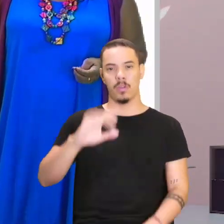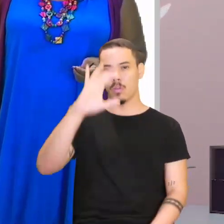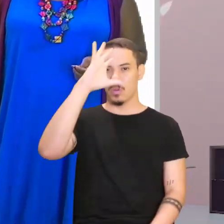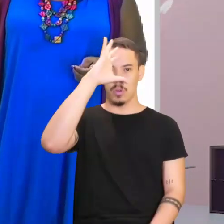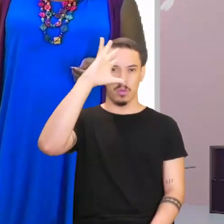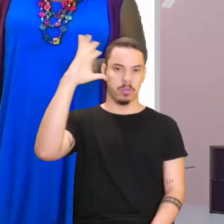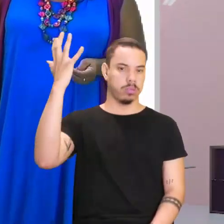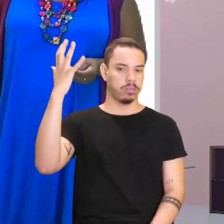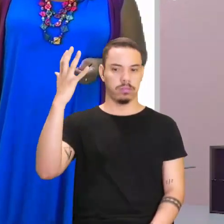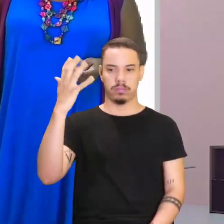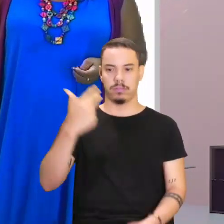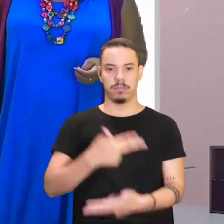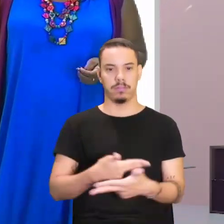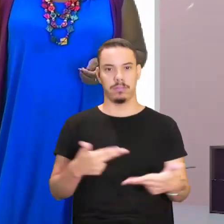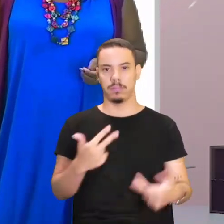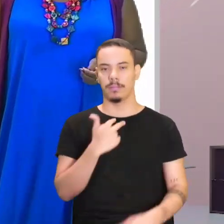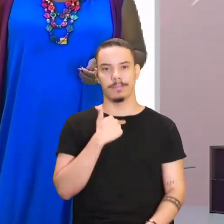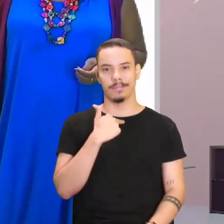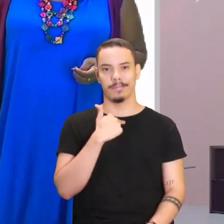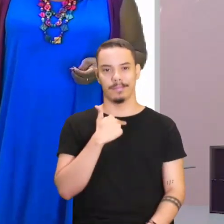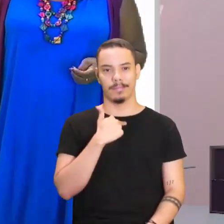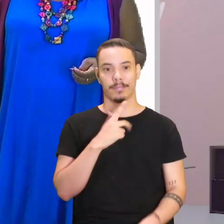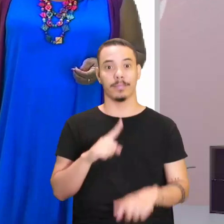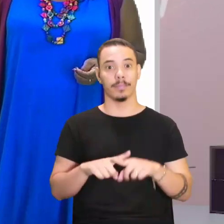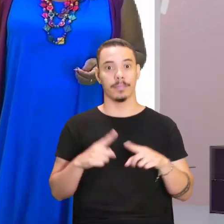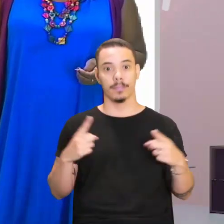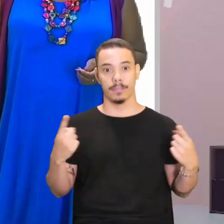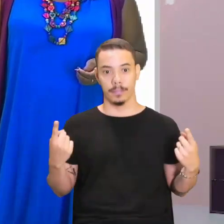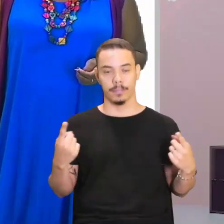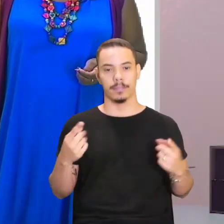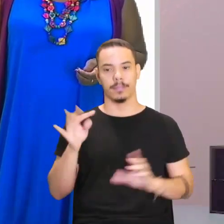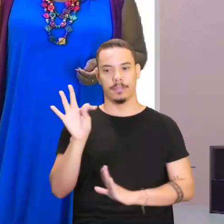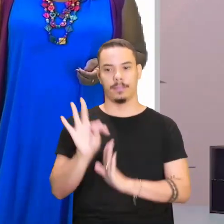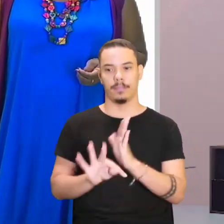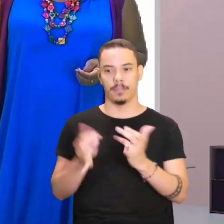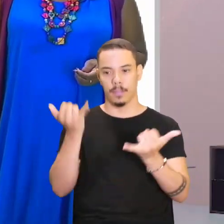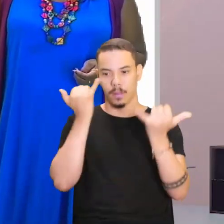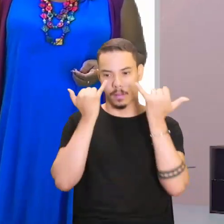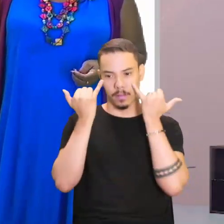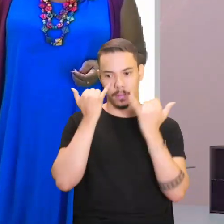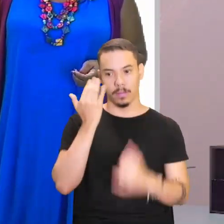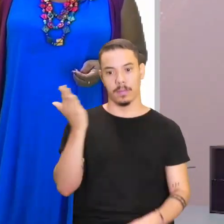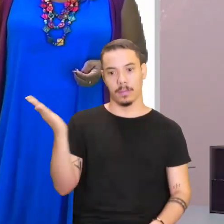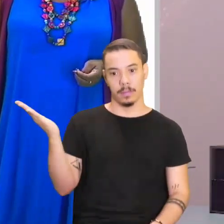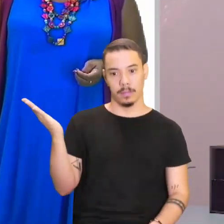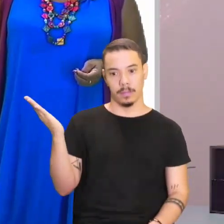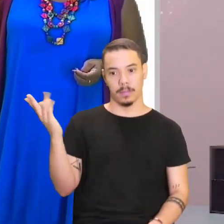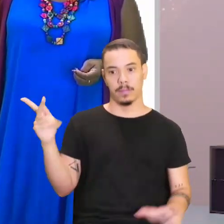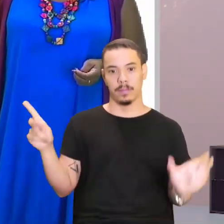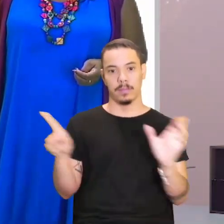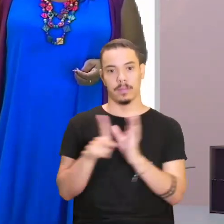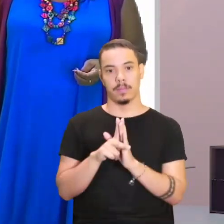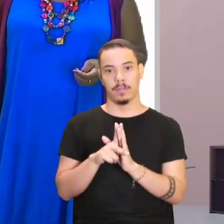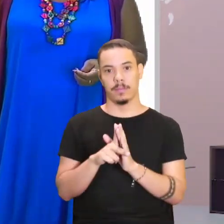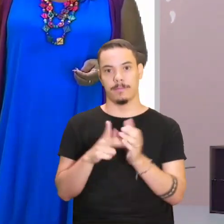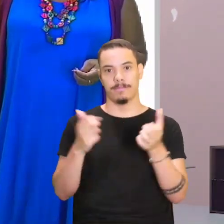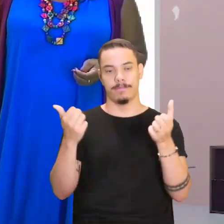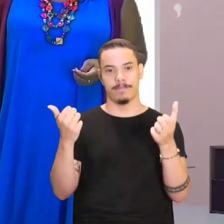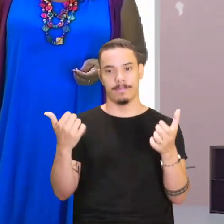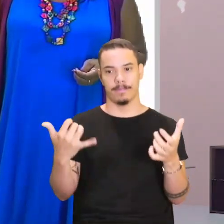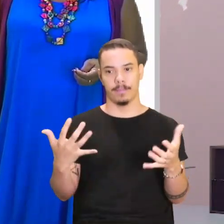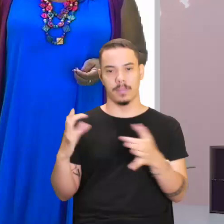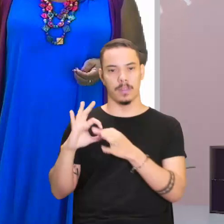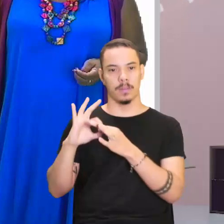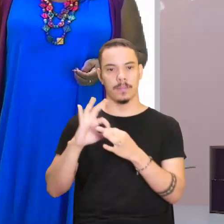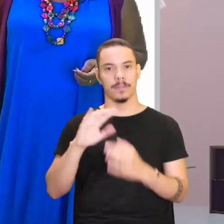né? Dependendo, tá bom? Mas beleza, esse texto informativo para já trazer aí o